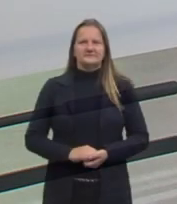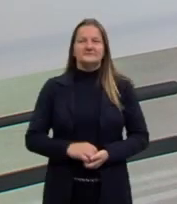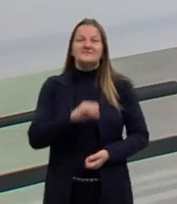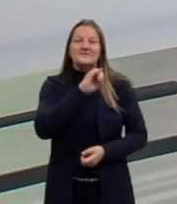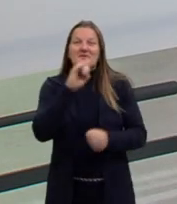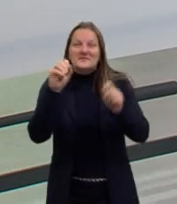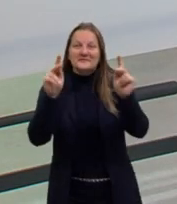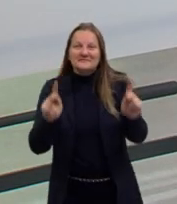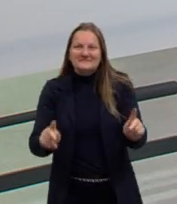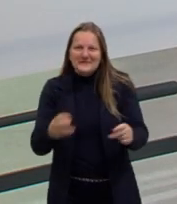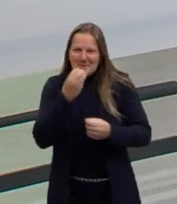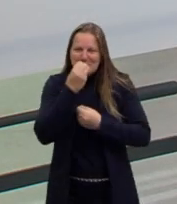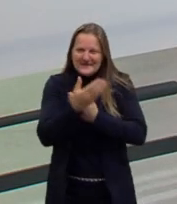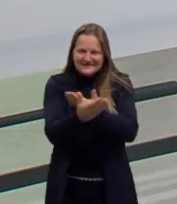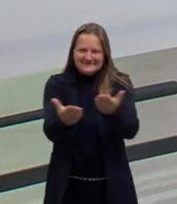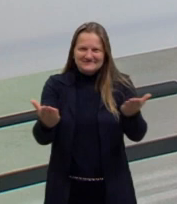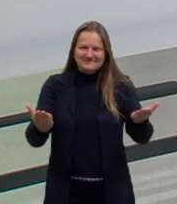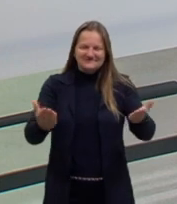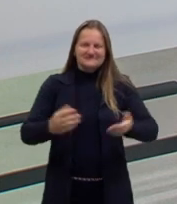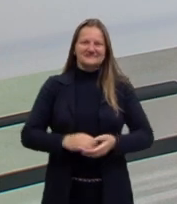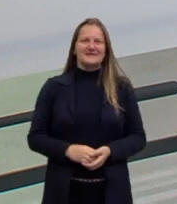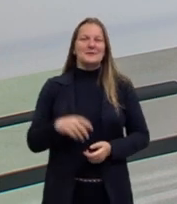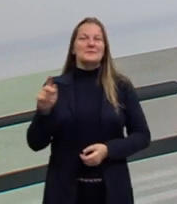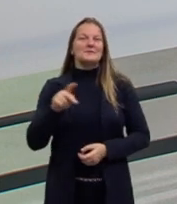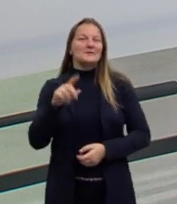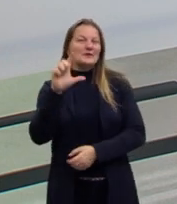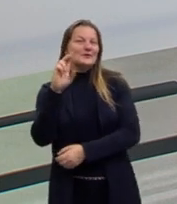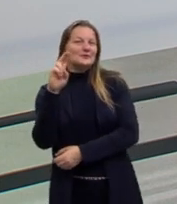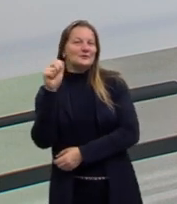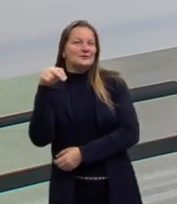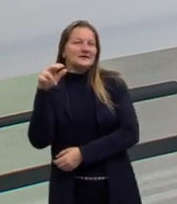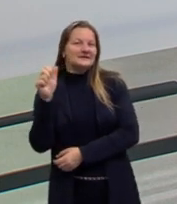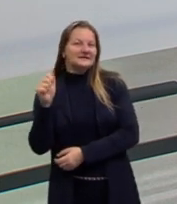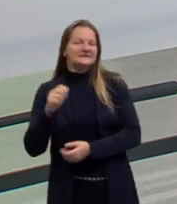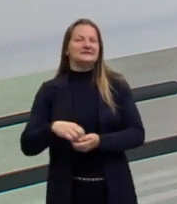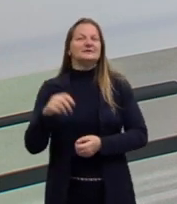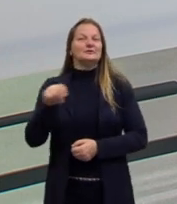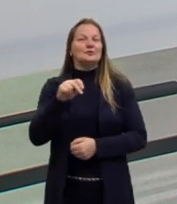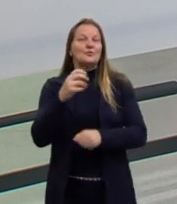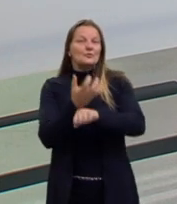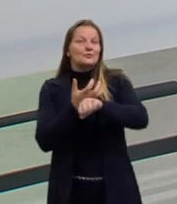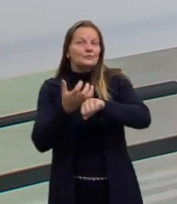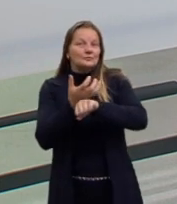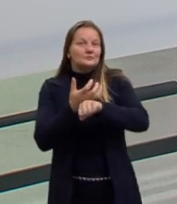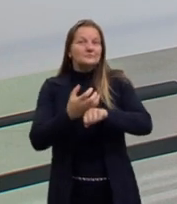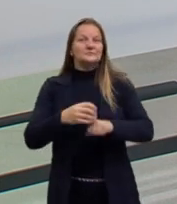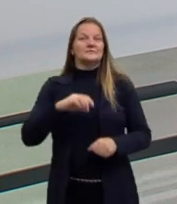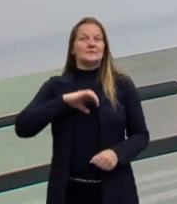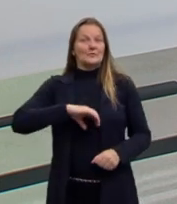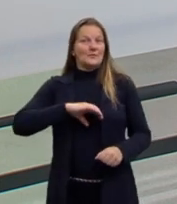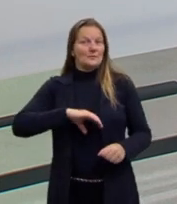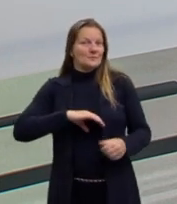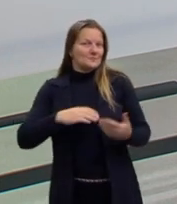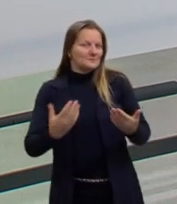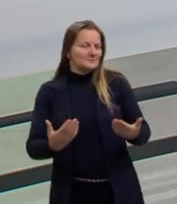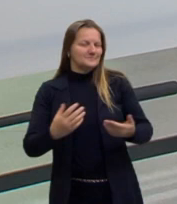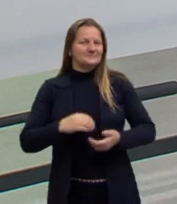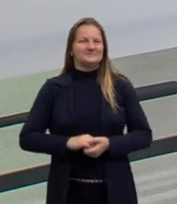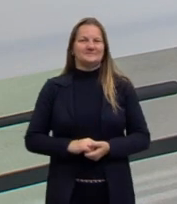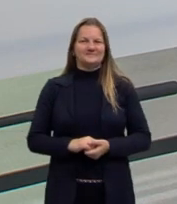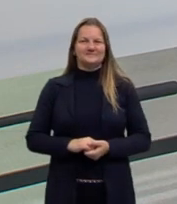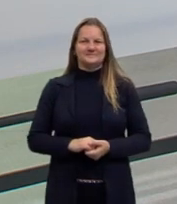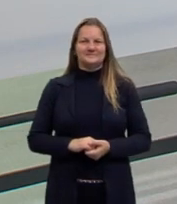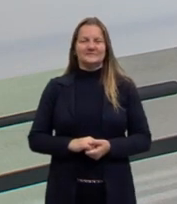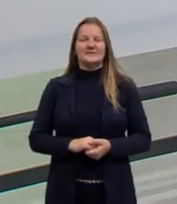E aí pessoal tudo bem com vocês eu sou a professora Luna Miller trabalha com vocês o componentes curricular de língua portuguesa